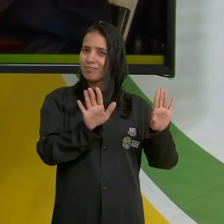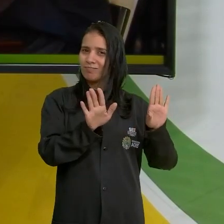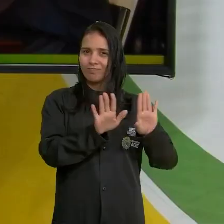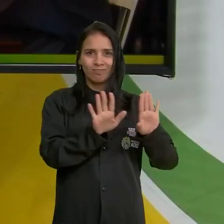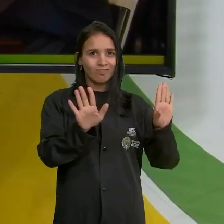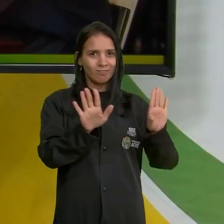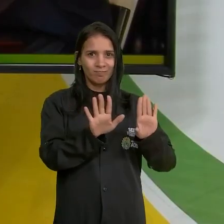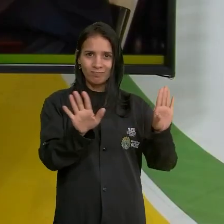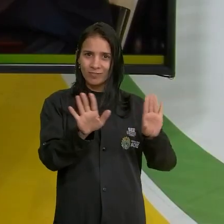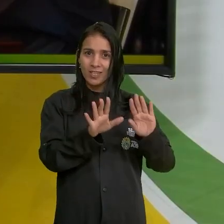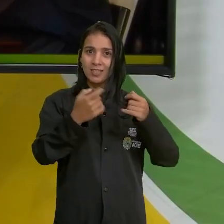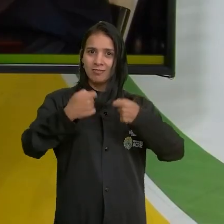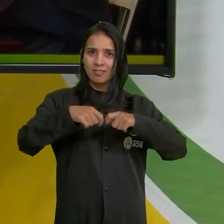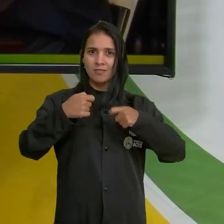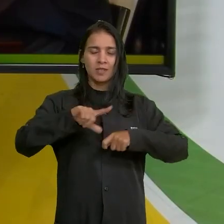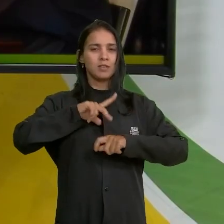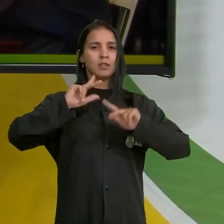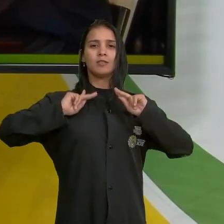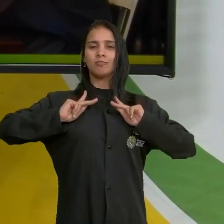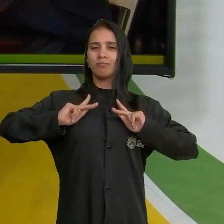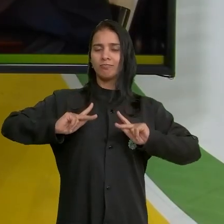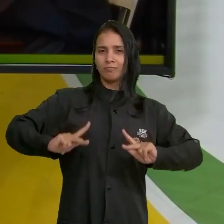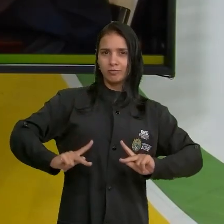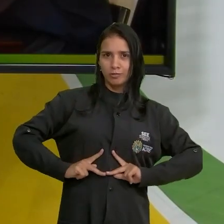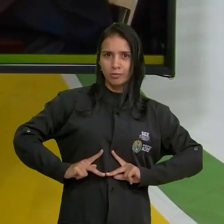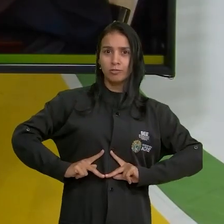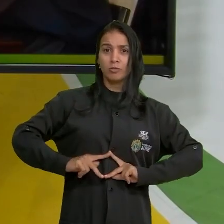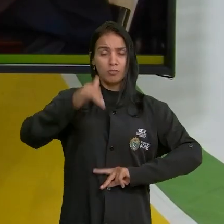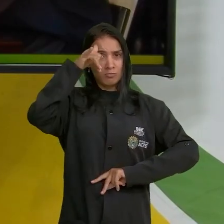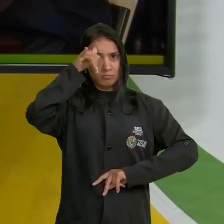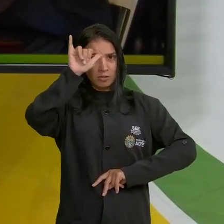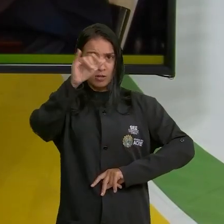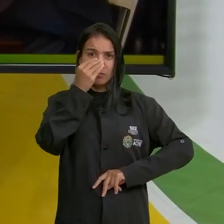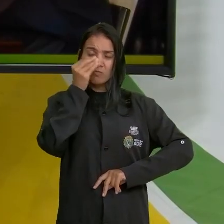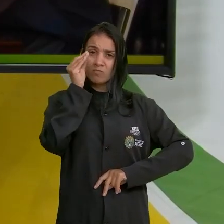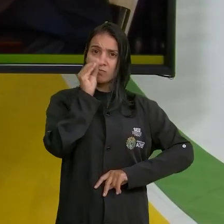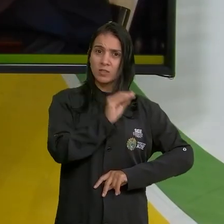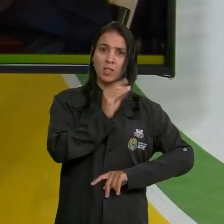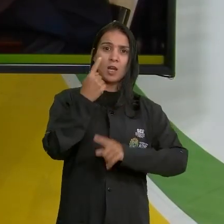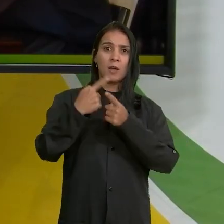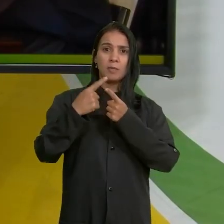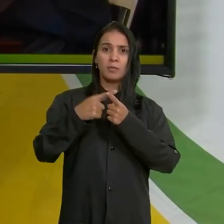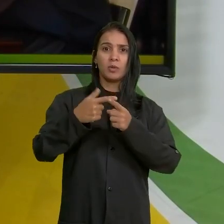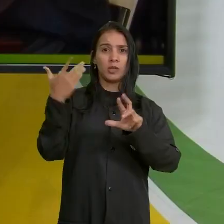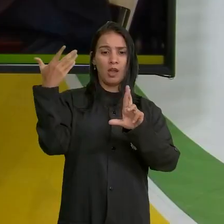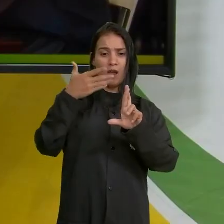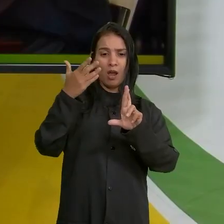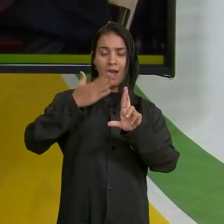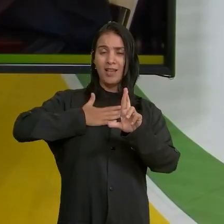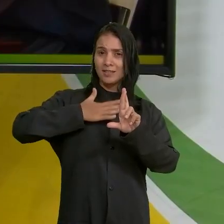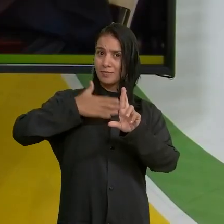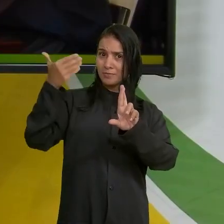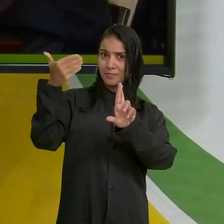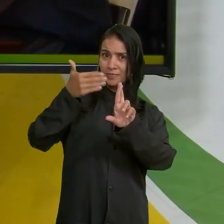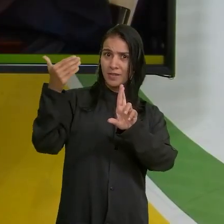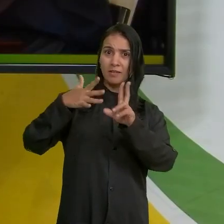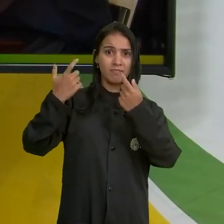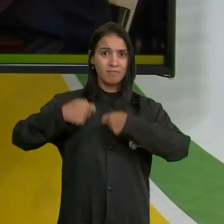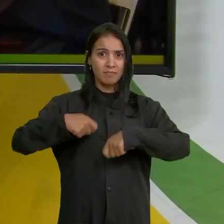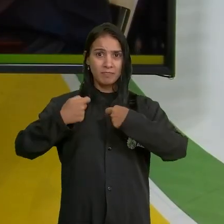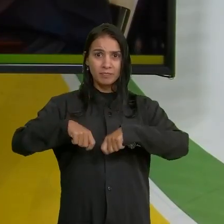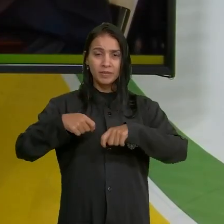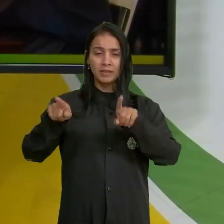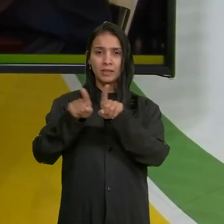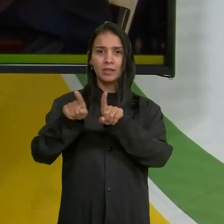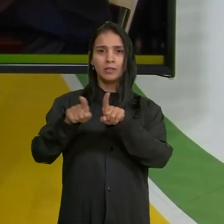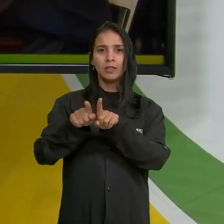estou tendo uma postura discriminatória baseada nas minhas referências. E é claro que o viver em